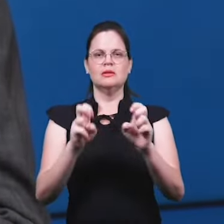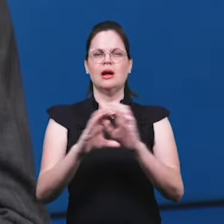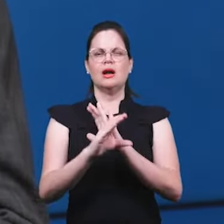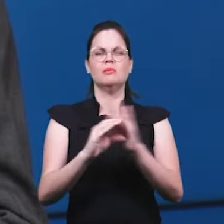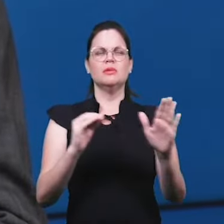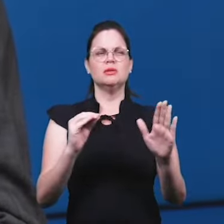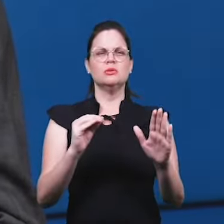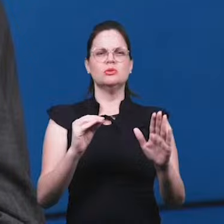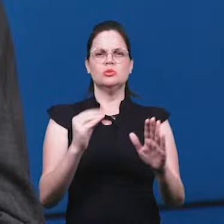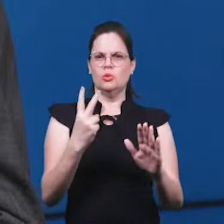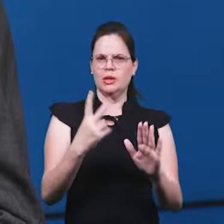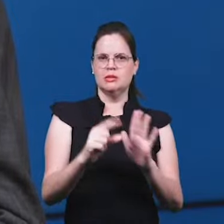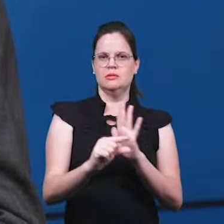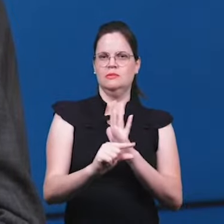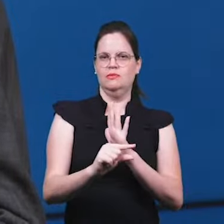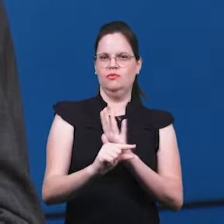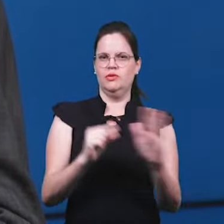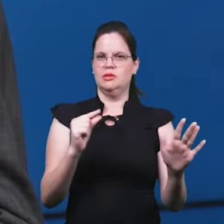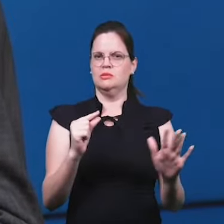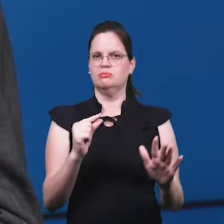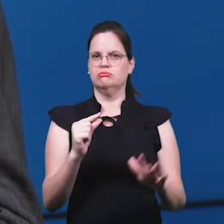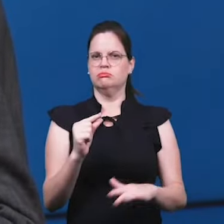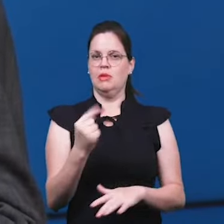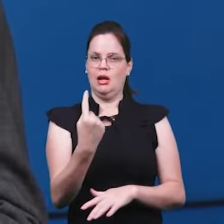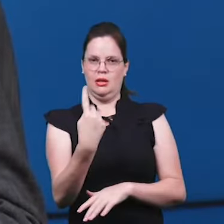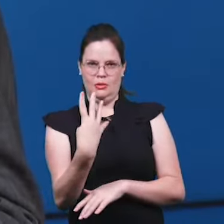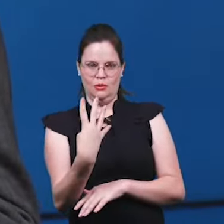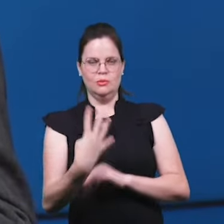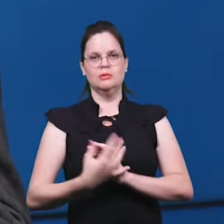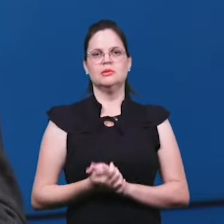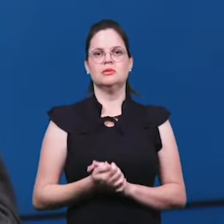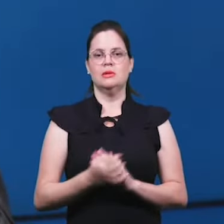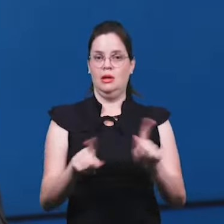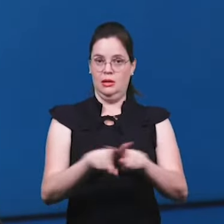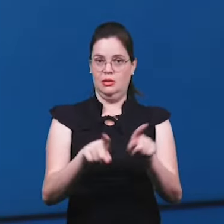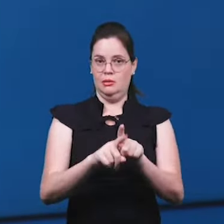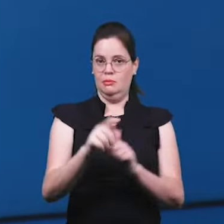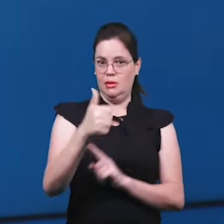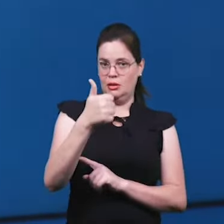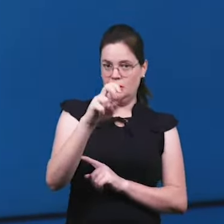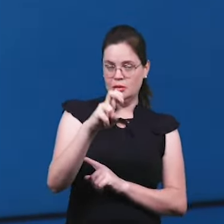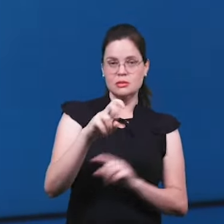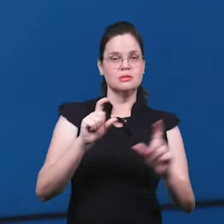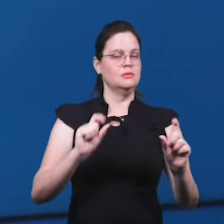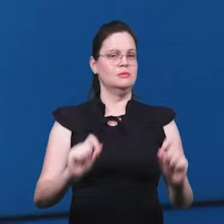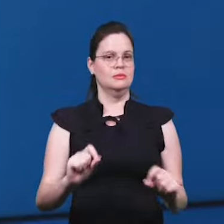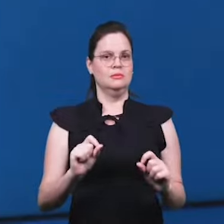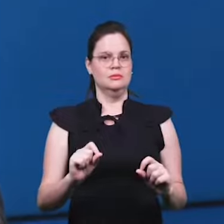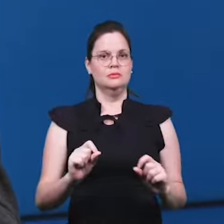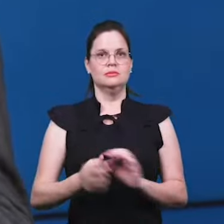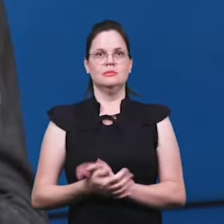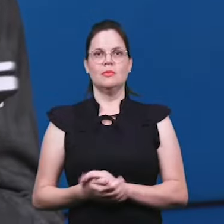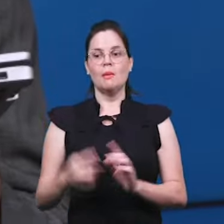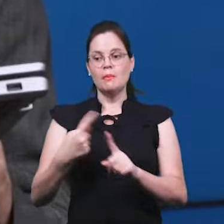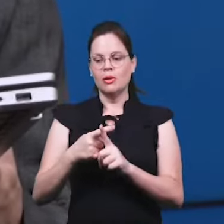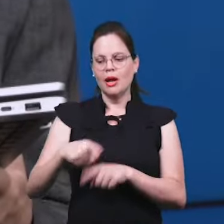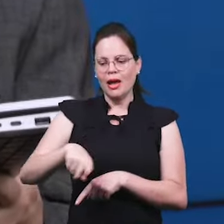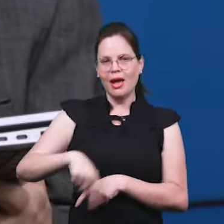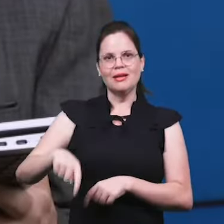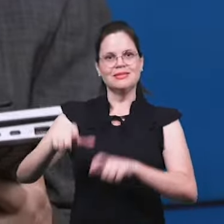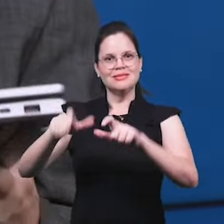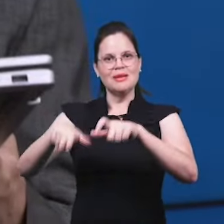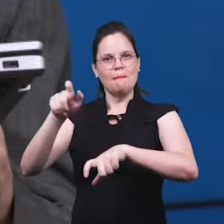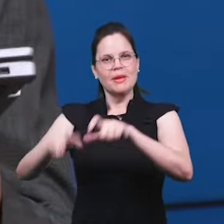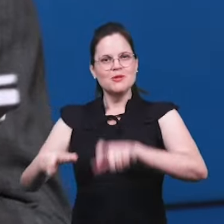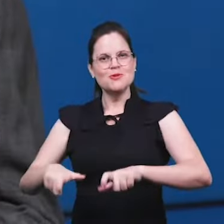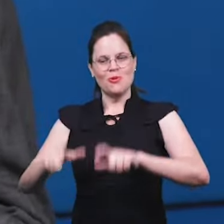capítulo, do capítulo 2, né? No verso 14 e 15, foi exatamente ter trocado